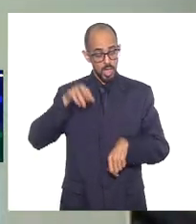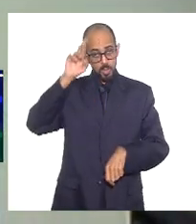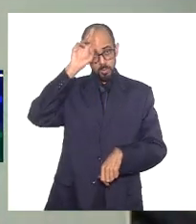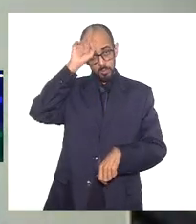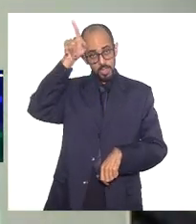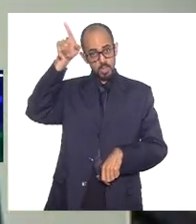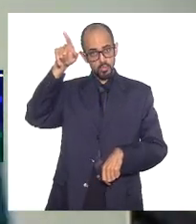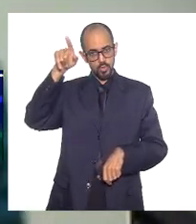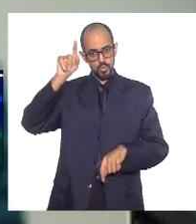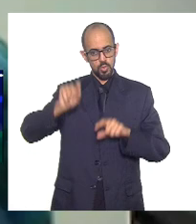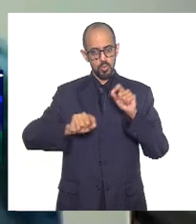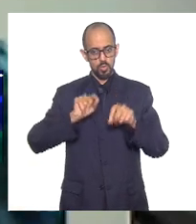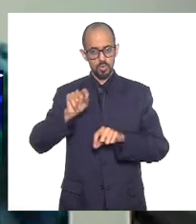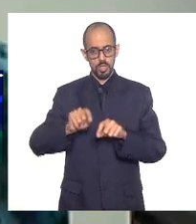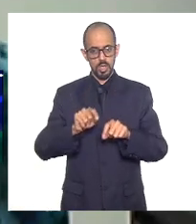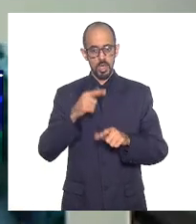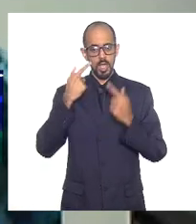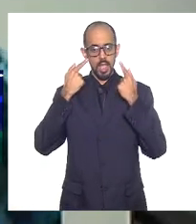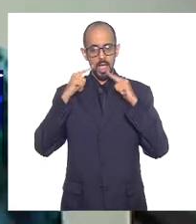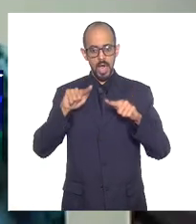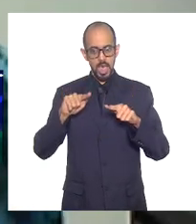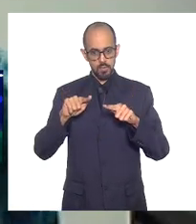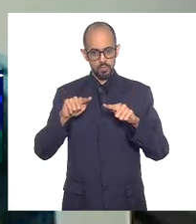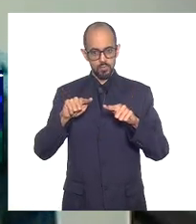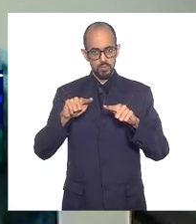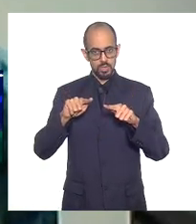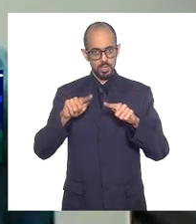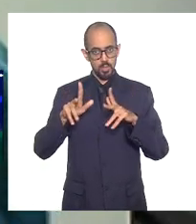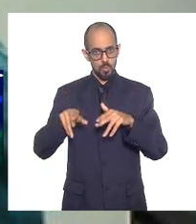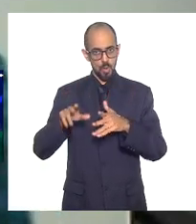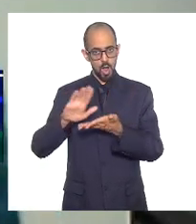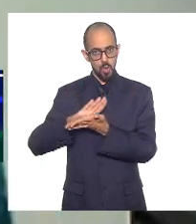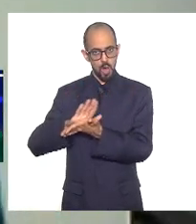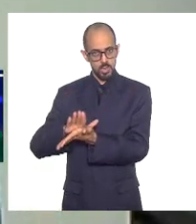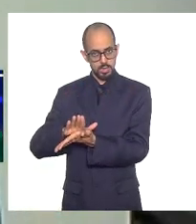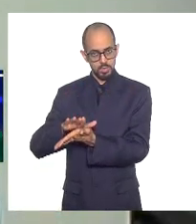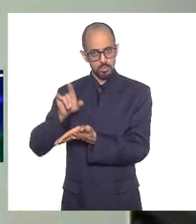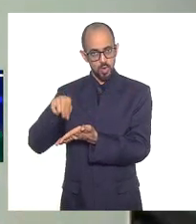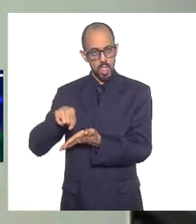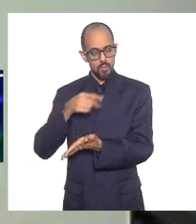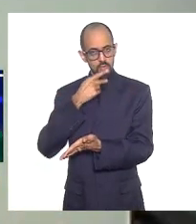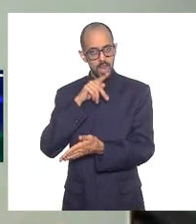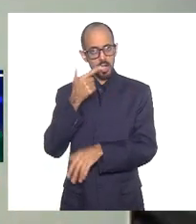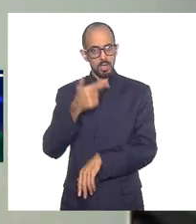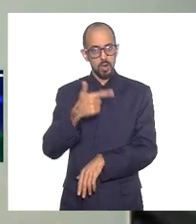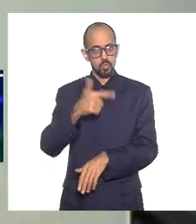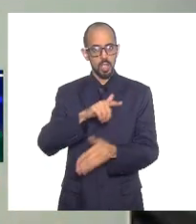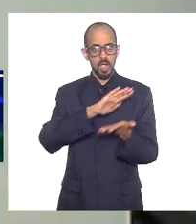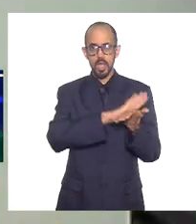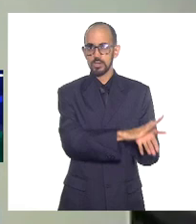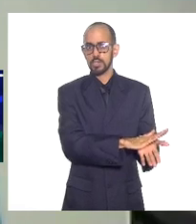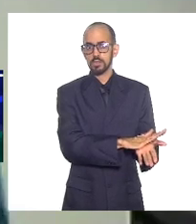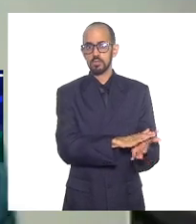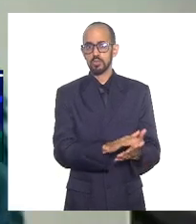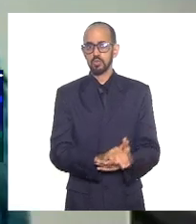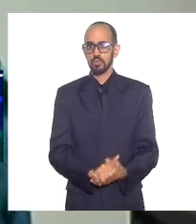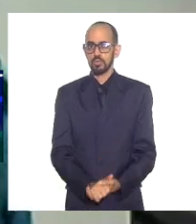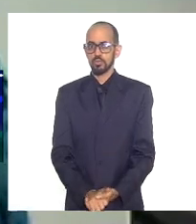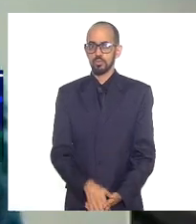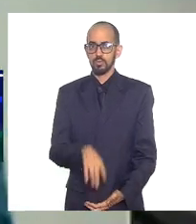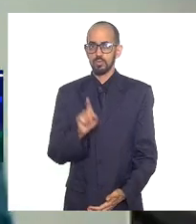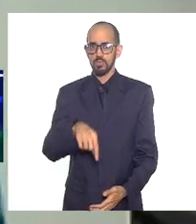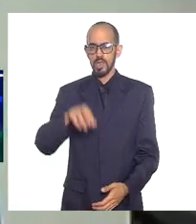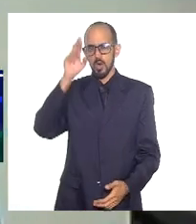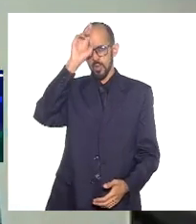equívoco. Tão grave quanto o racismo é a negação do racismo. E é um